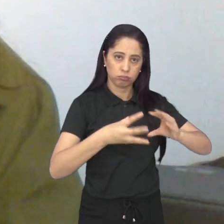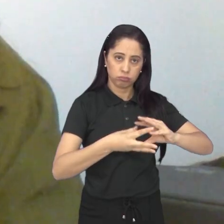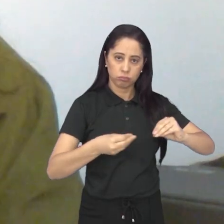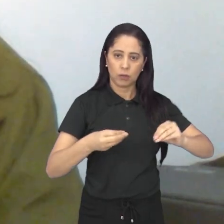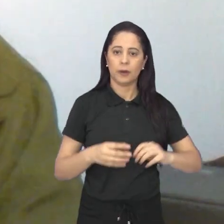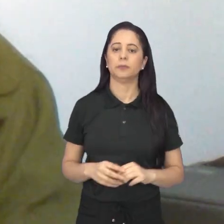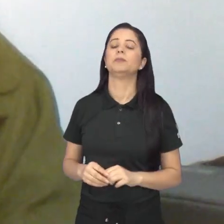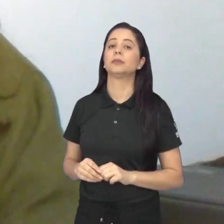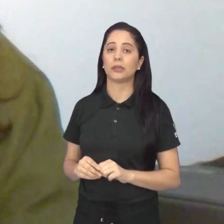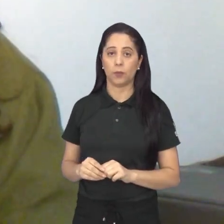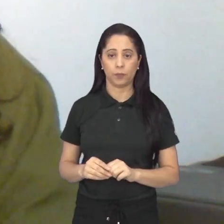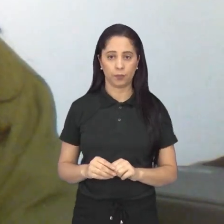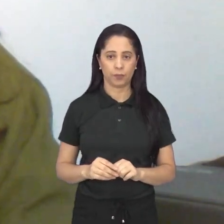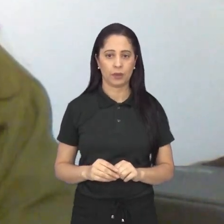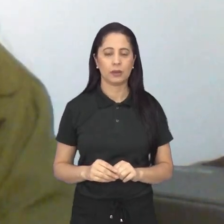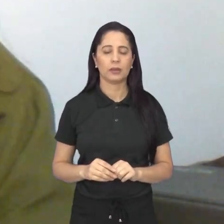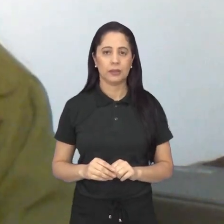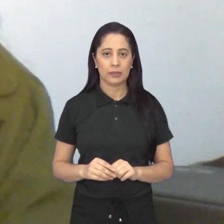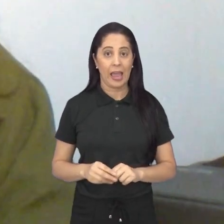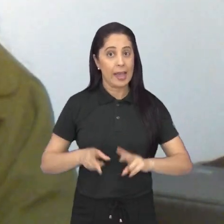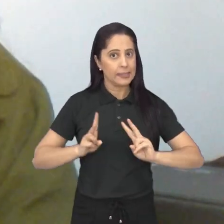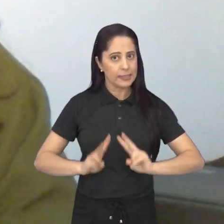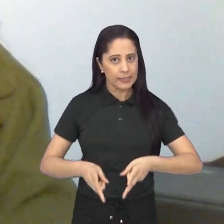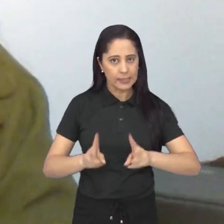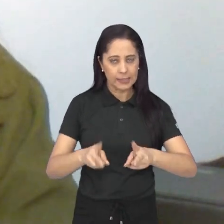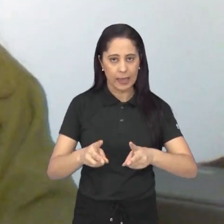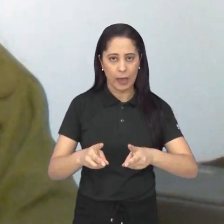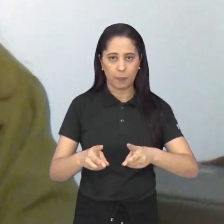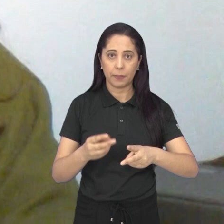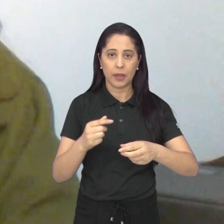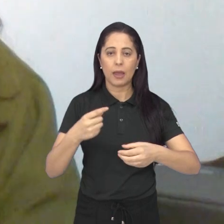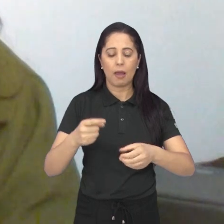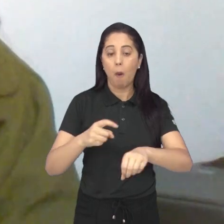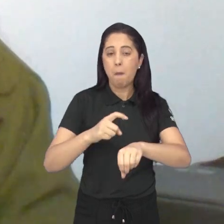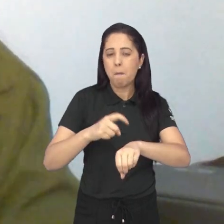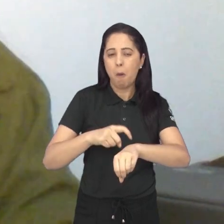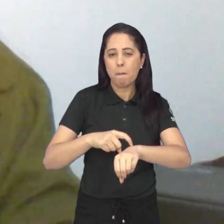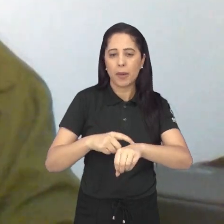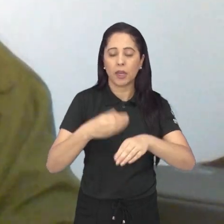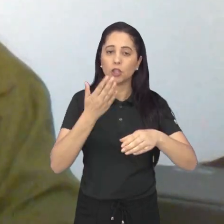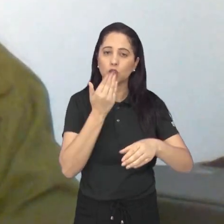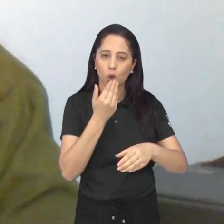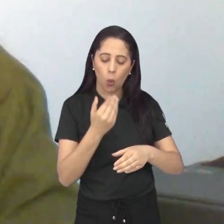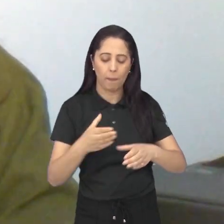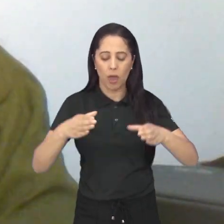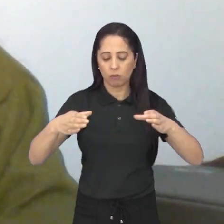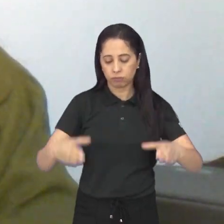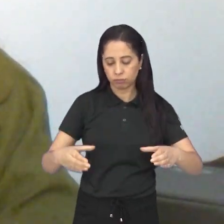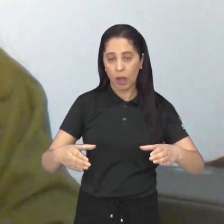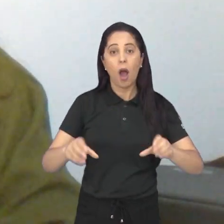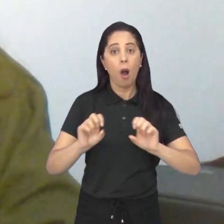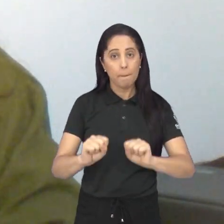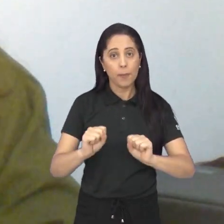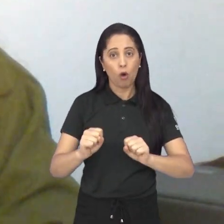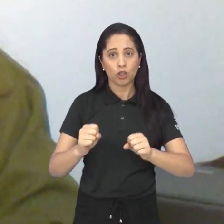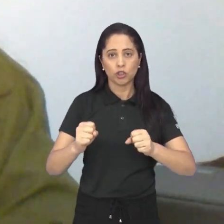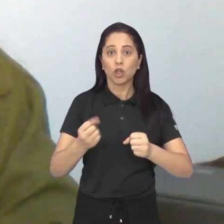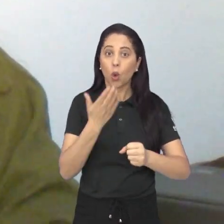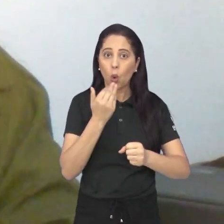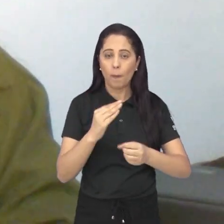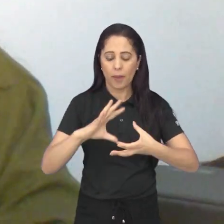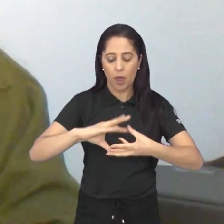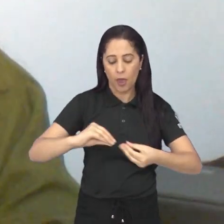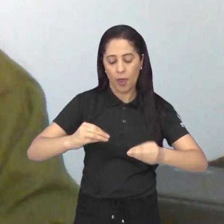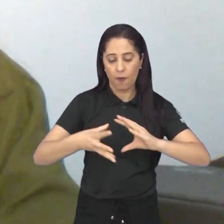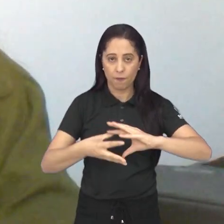gente pode adicionar fibras na refeição, né? Hoje a gente tem o psyllium, que é muito interessante,